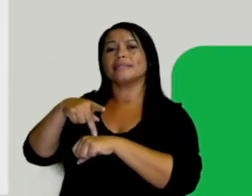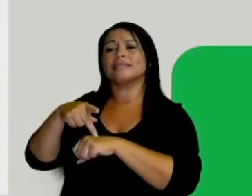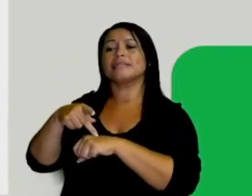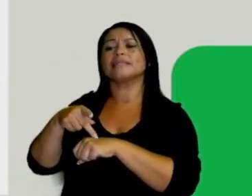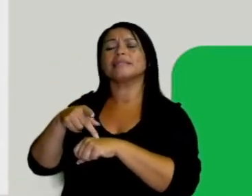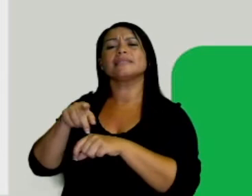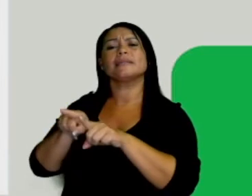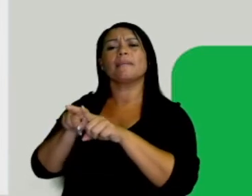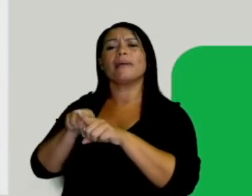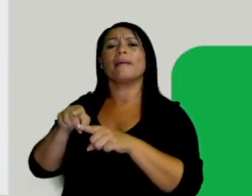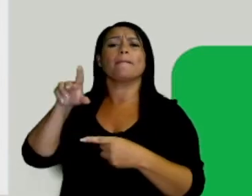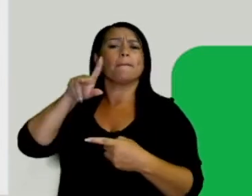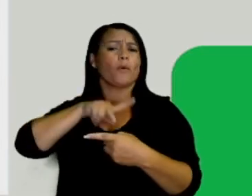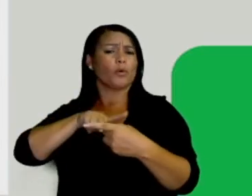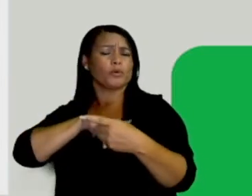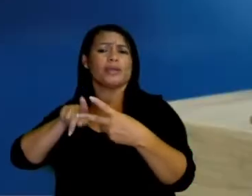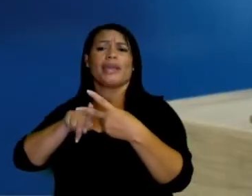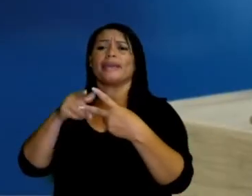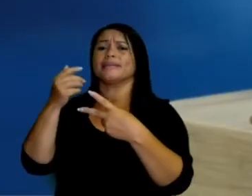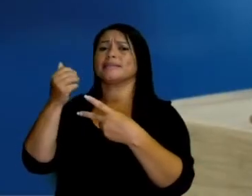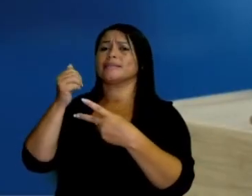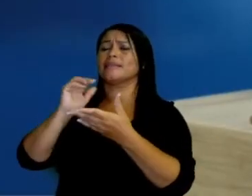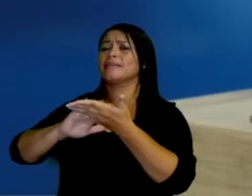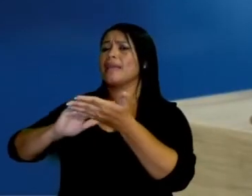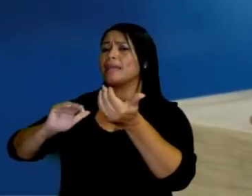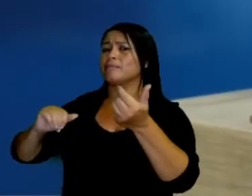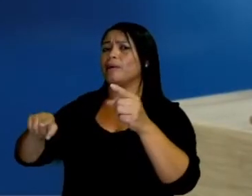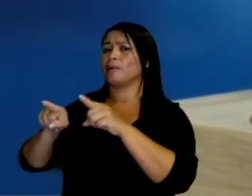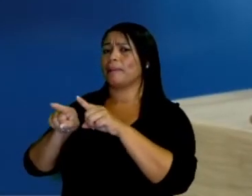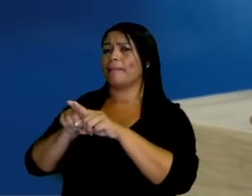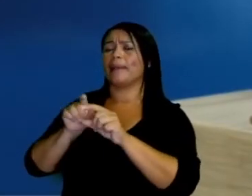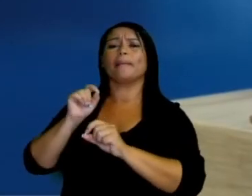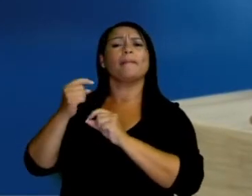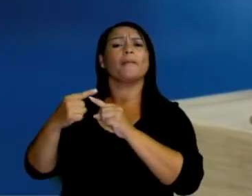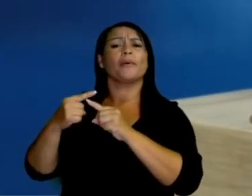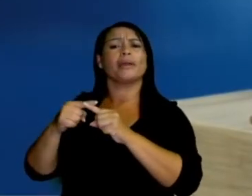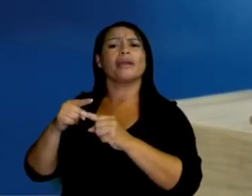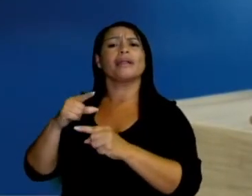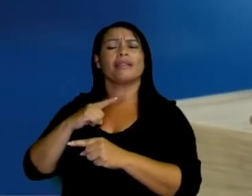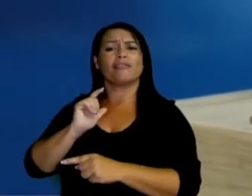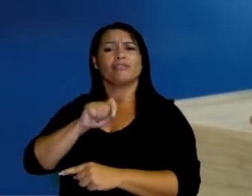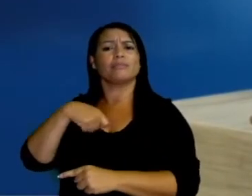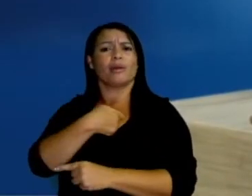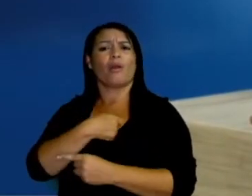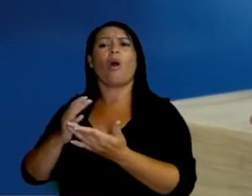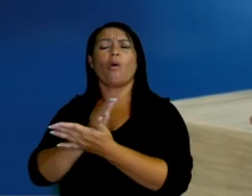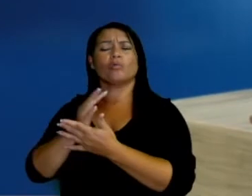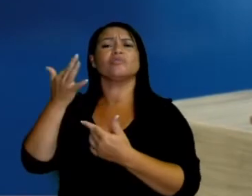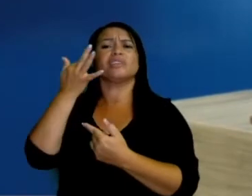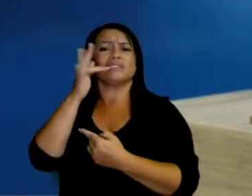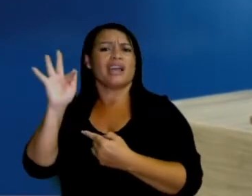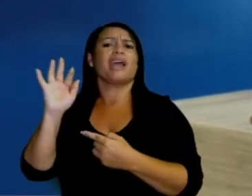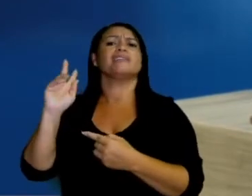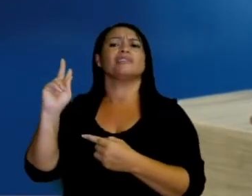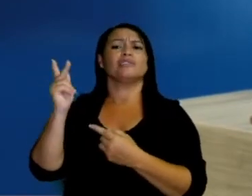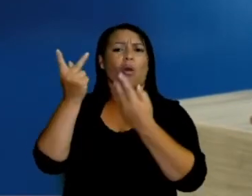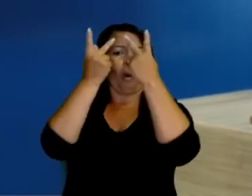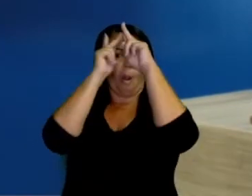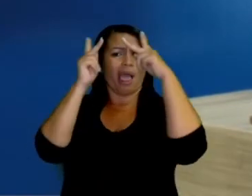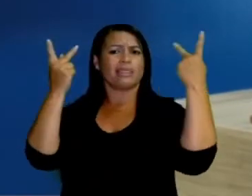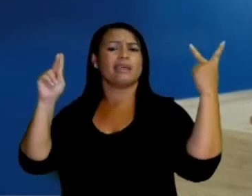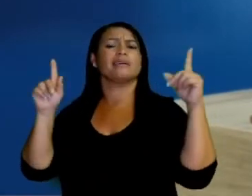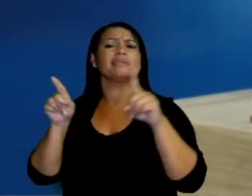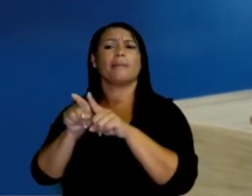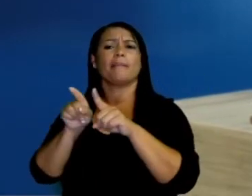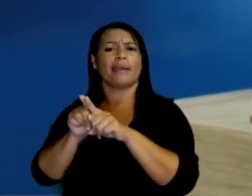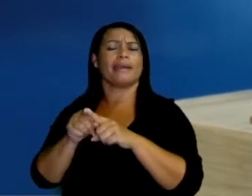latinos, portugueses e espanhóis, sobretudo. Por que sobretudo? Porque também aqui passaram franceses, holandeses e ingleses também. Porém,